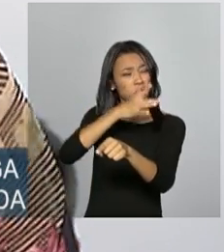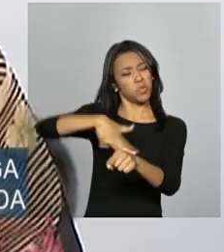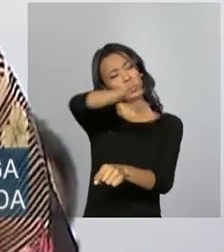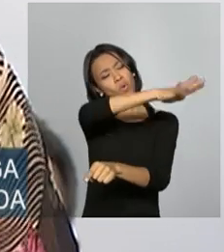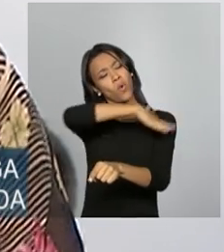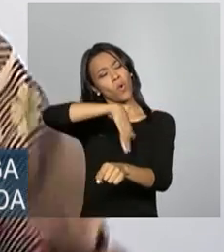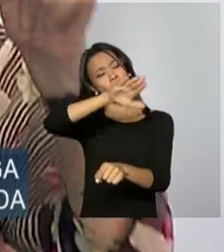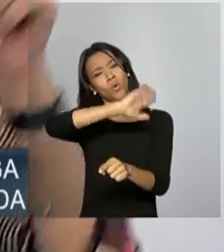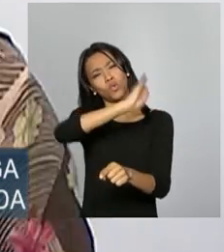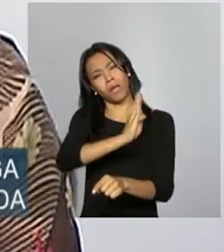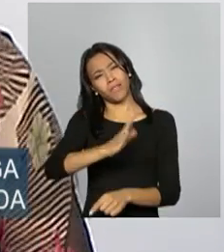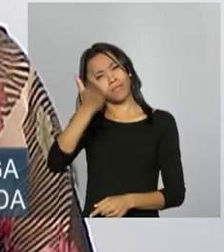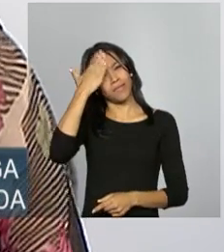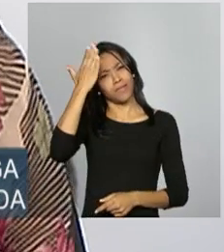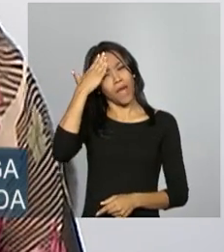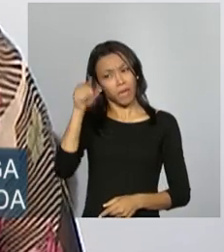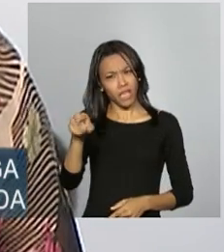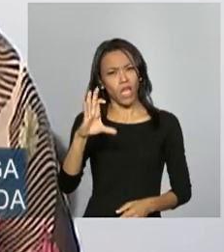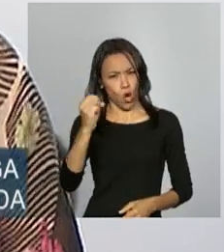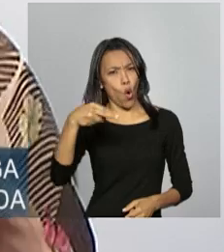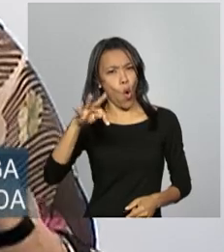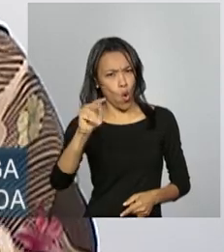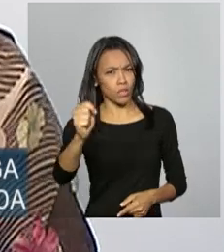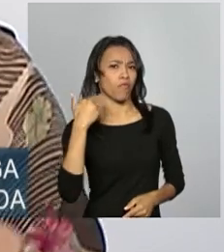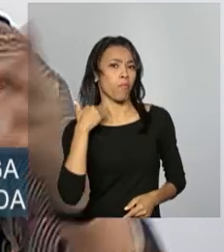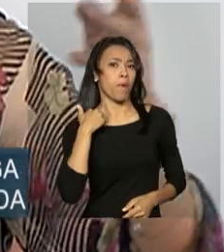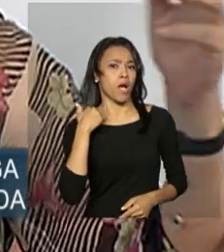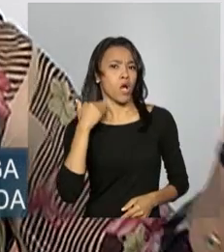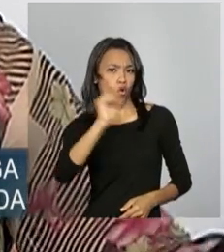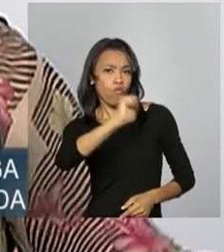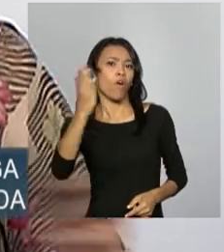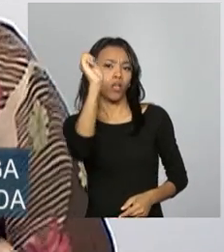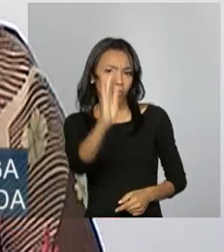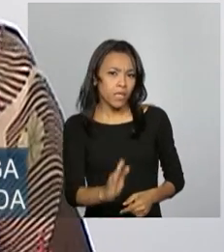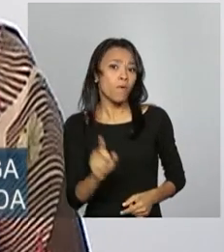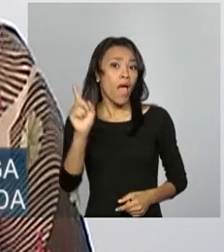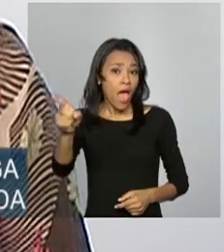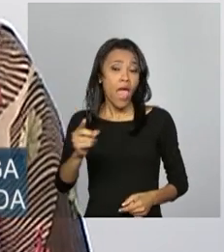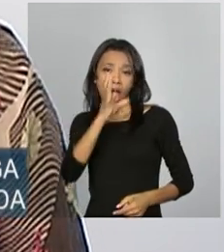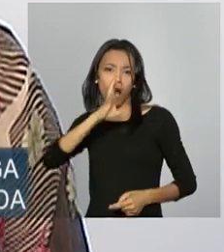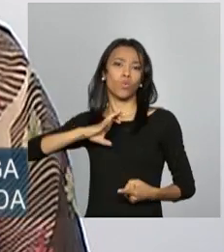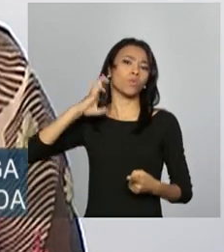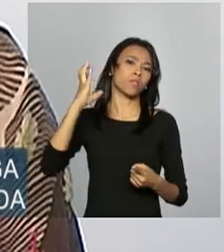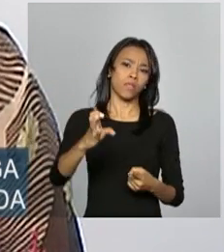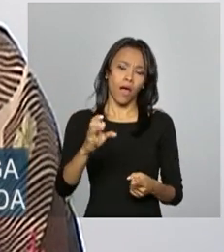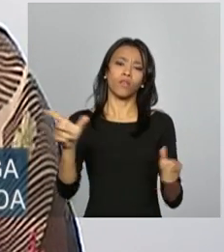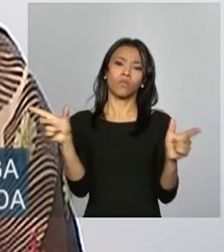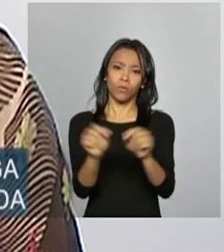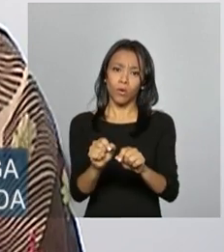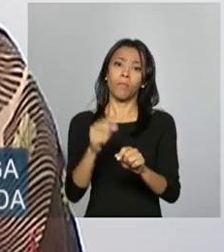Brasil, que tem conta no exterior, é acusado pela Procuradoria-Geral da República.